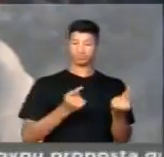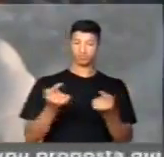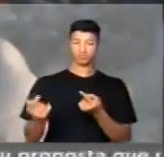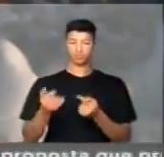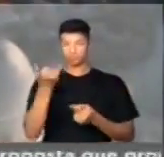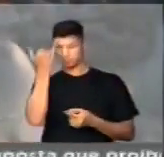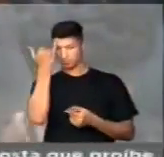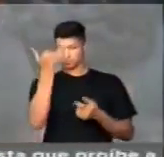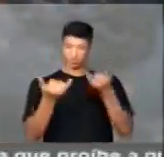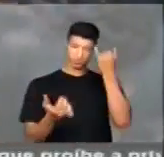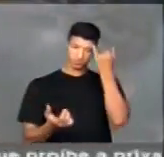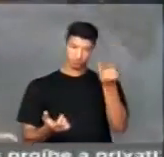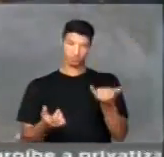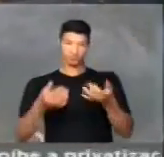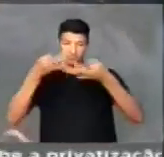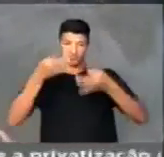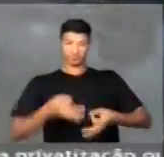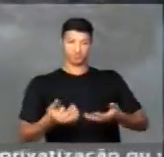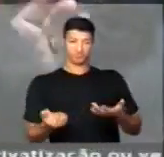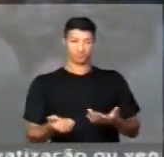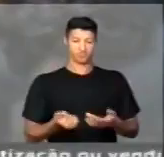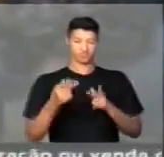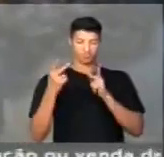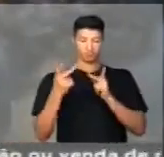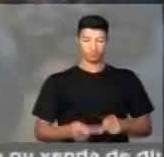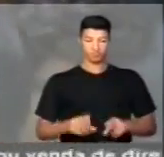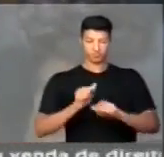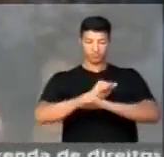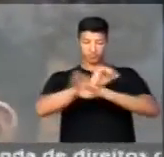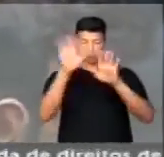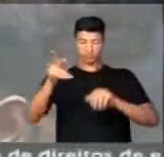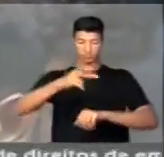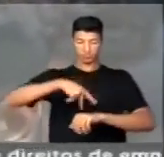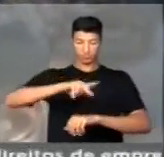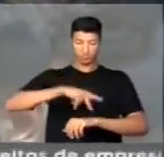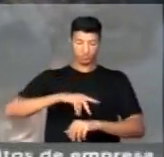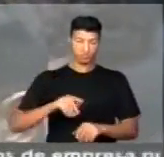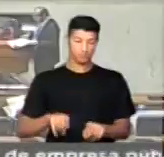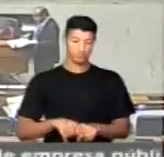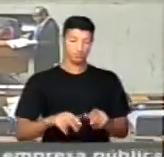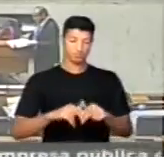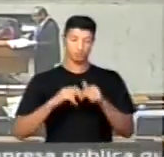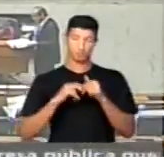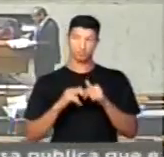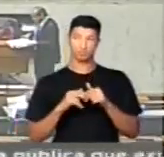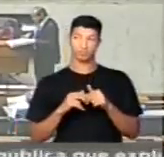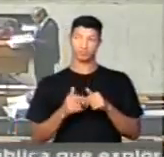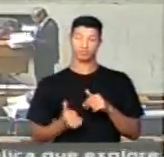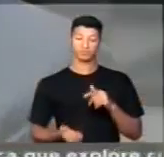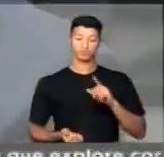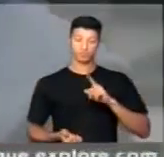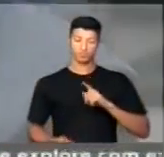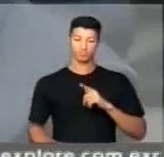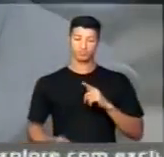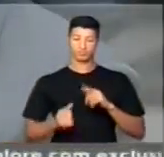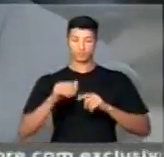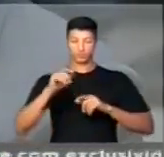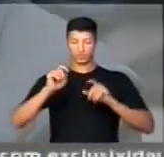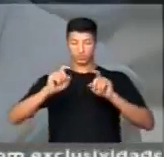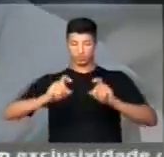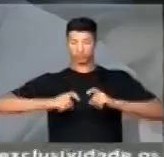Muita ideologia, muita convicção, projeto claro de país pelo visto. Pois olha, há um